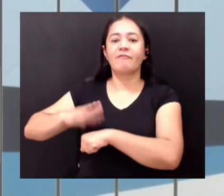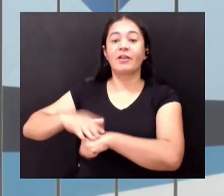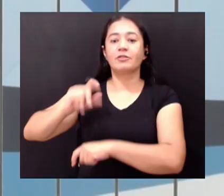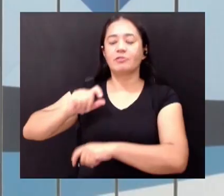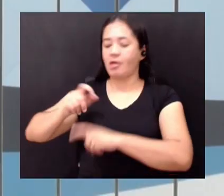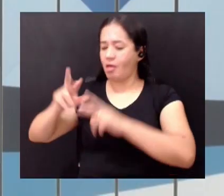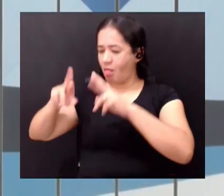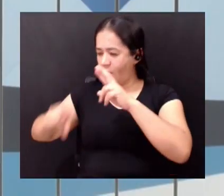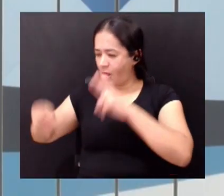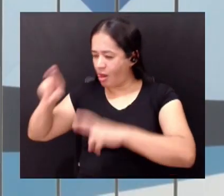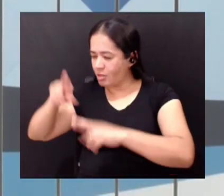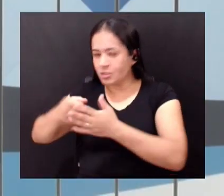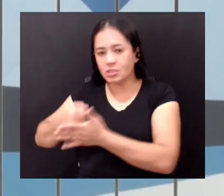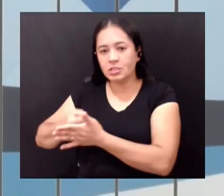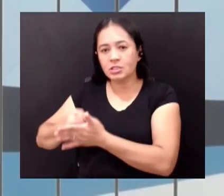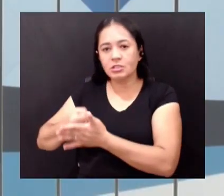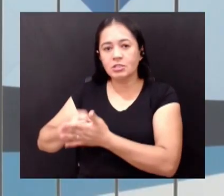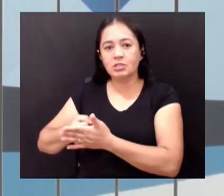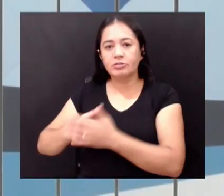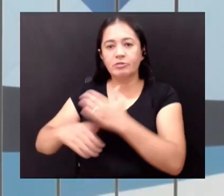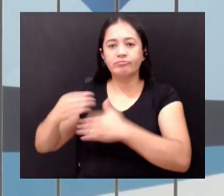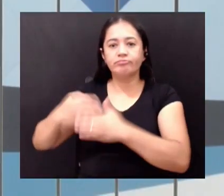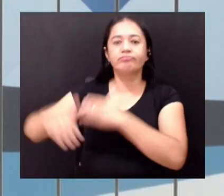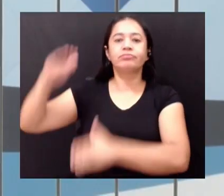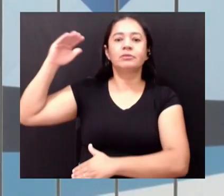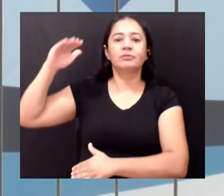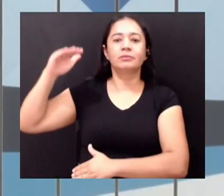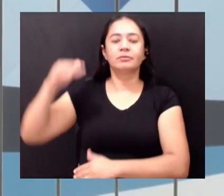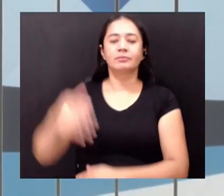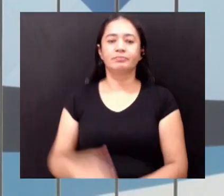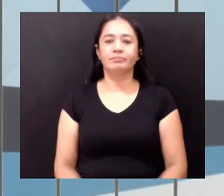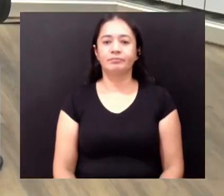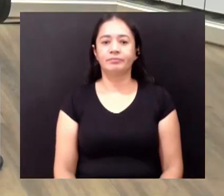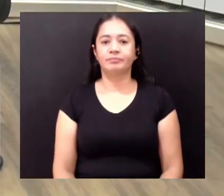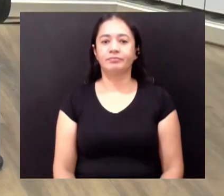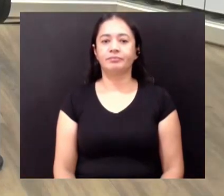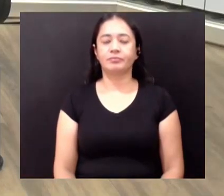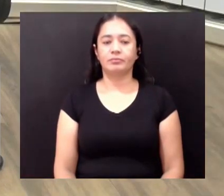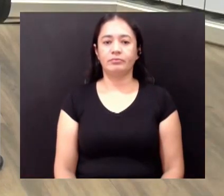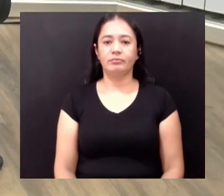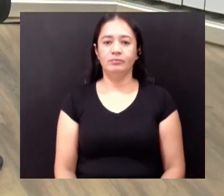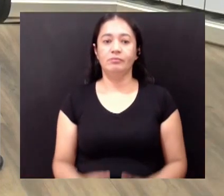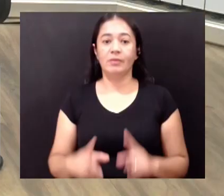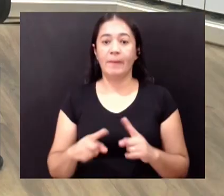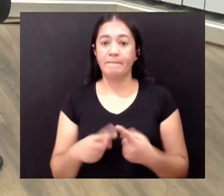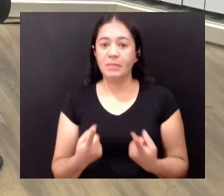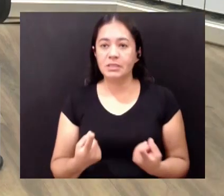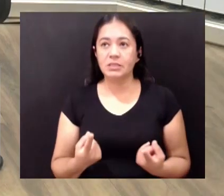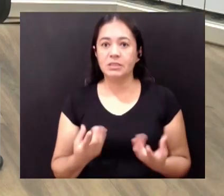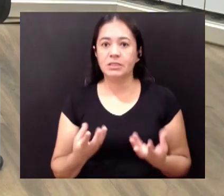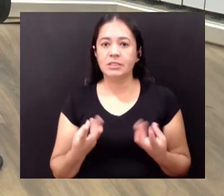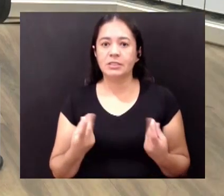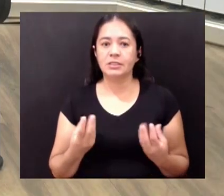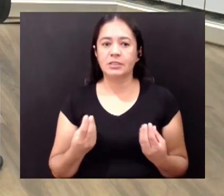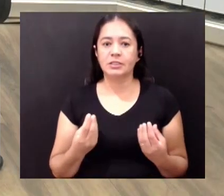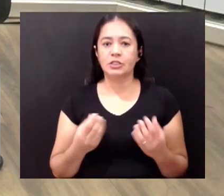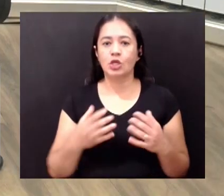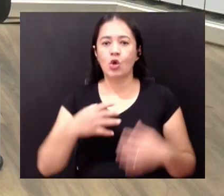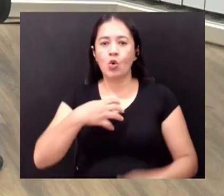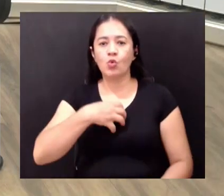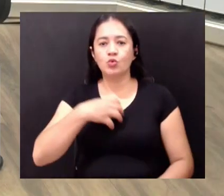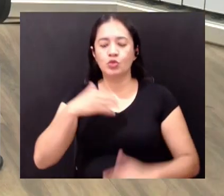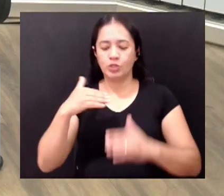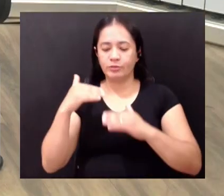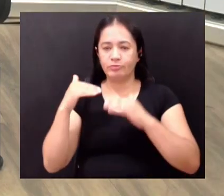estão em cargos de liderança. Ainda existe esse formato de hierarquia, né? Isso. O